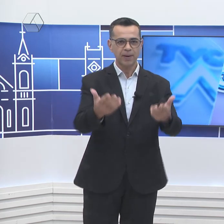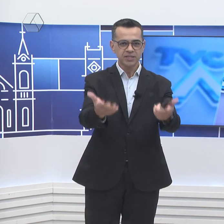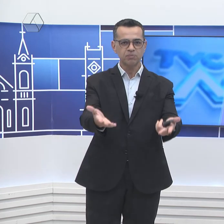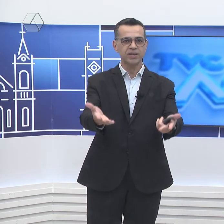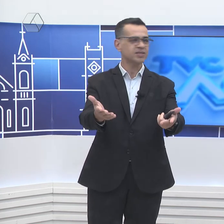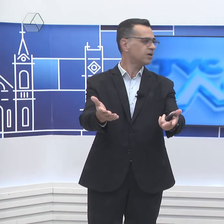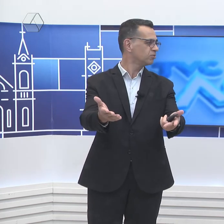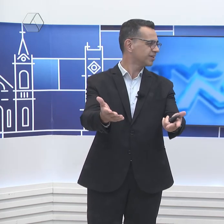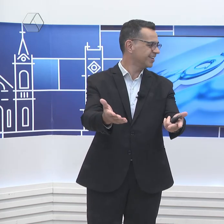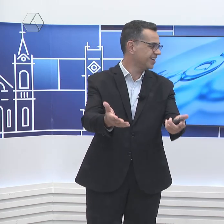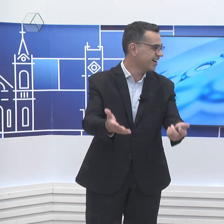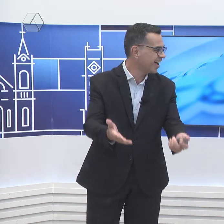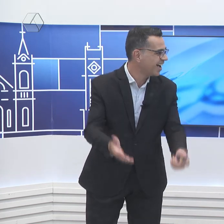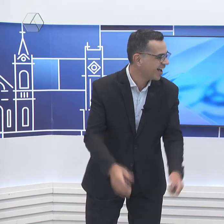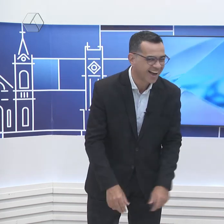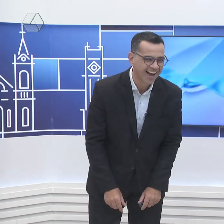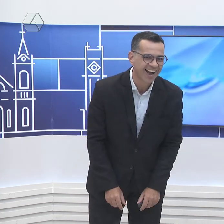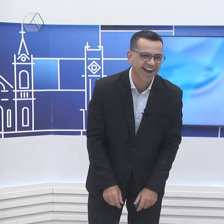nossa participação.